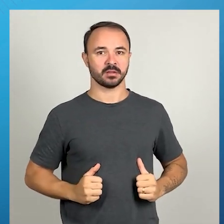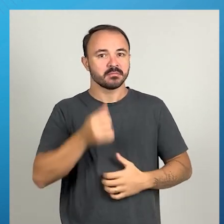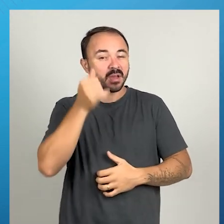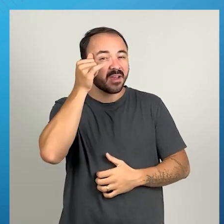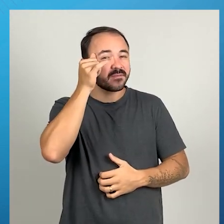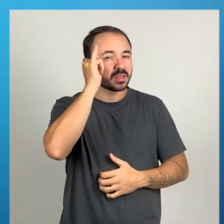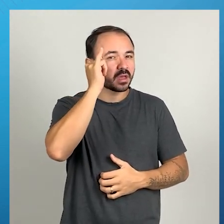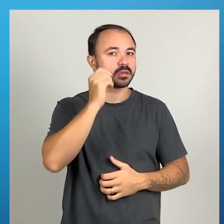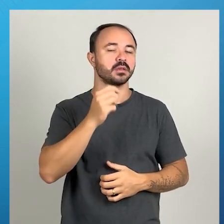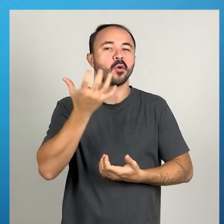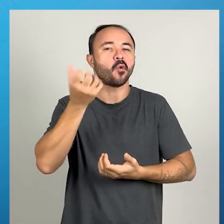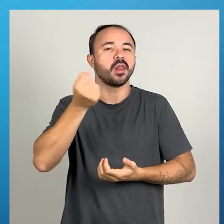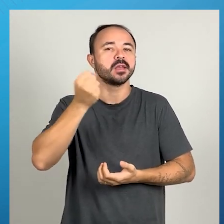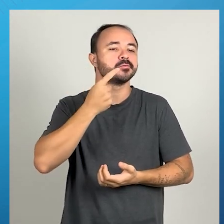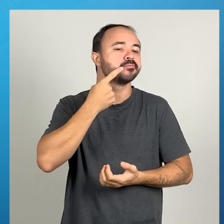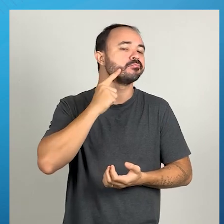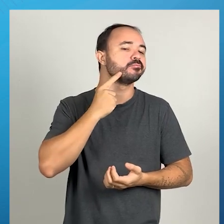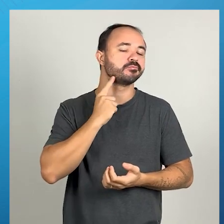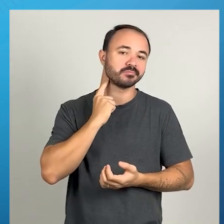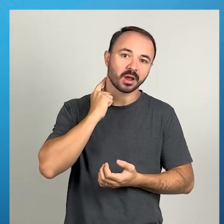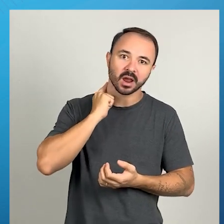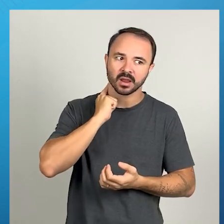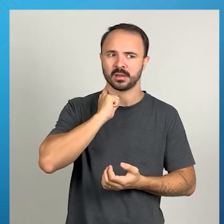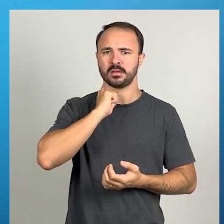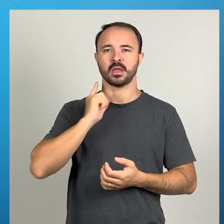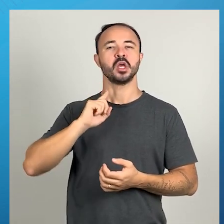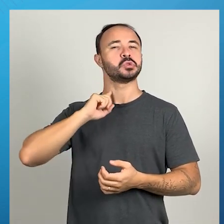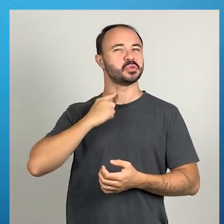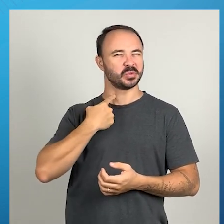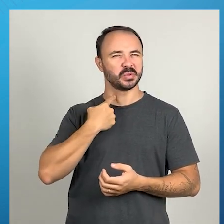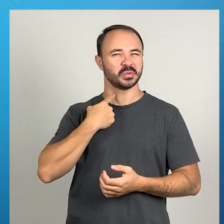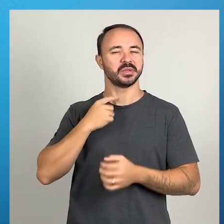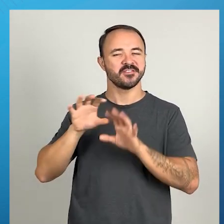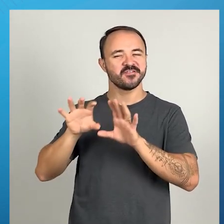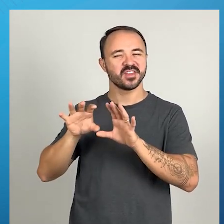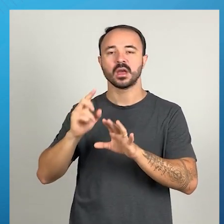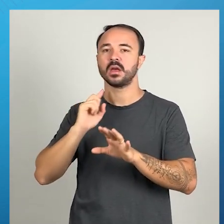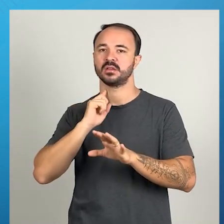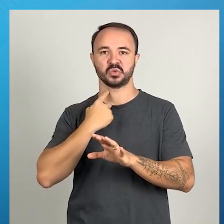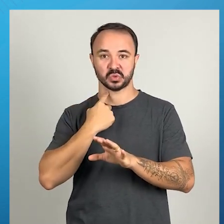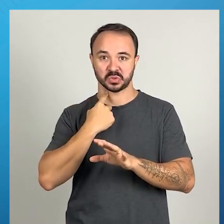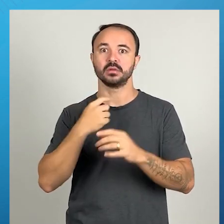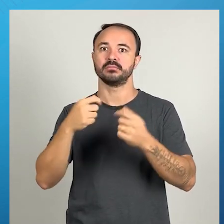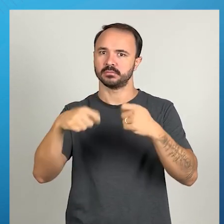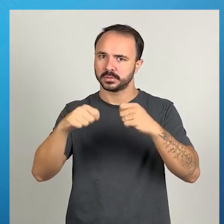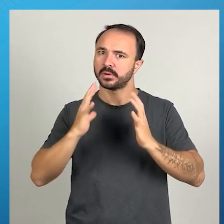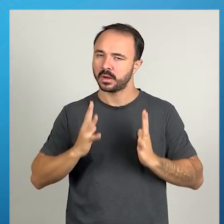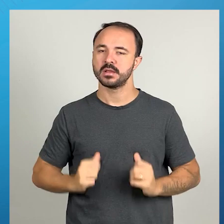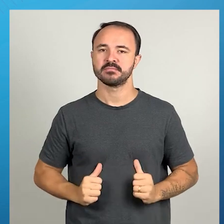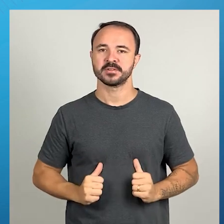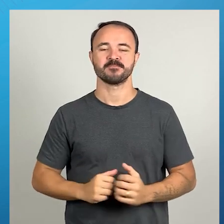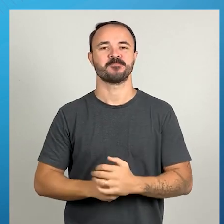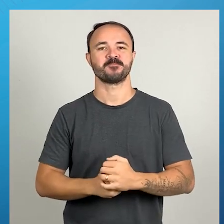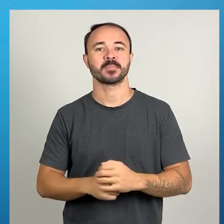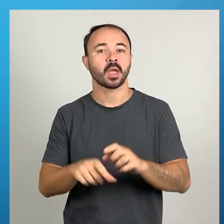leite materno ele fica acumulado ali. Então sempre ficar atento a esse ponto. Os cuidados médicos do